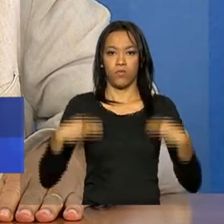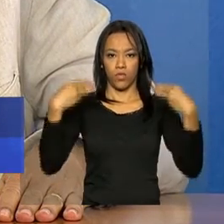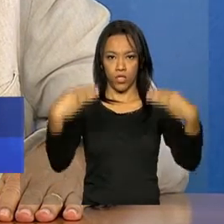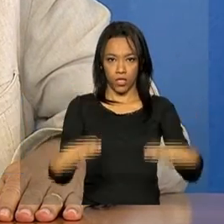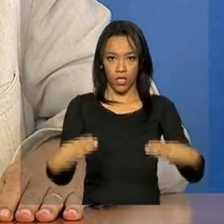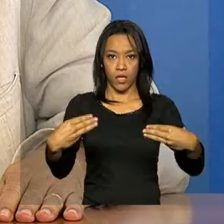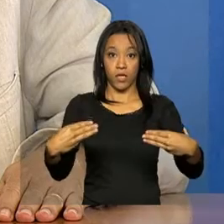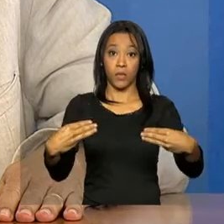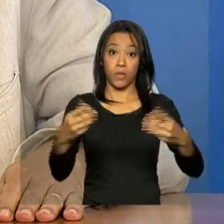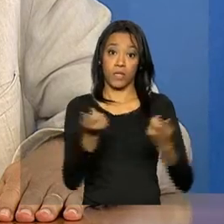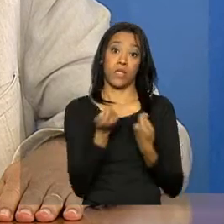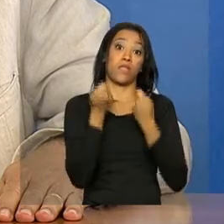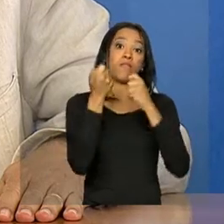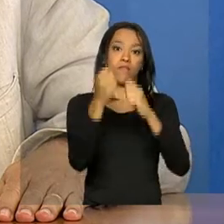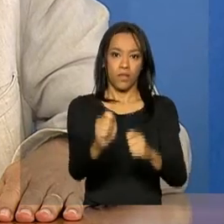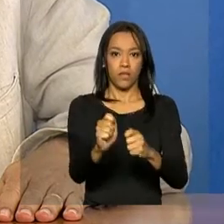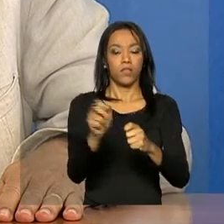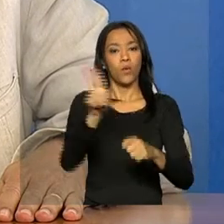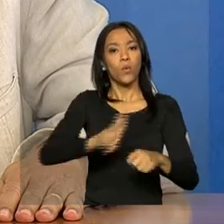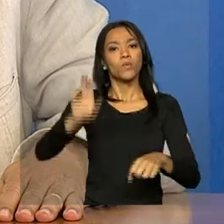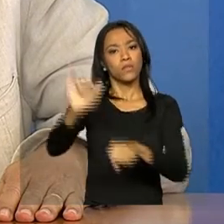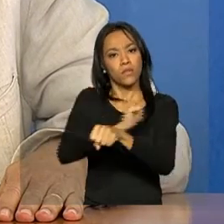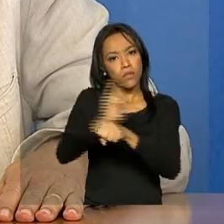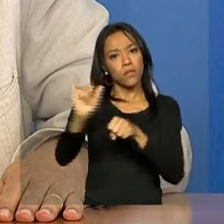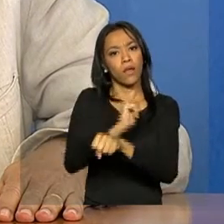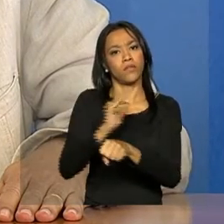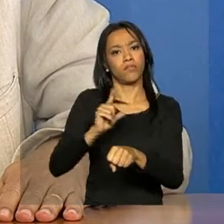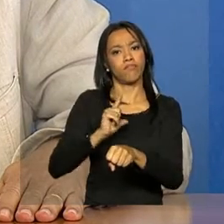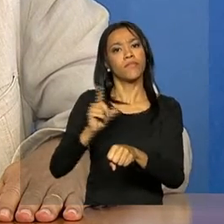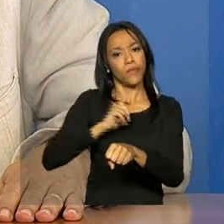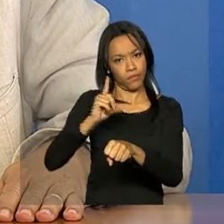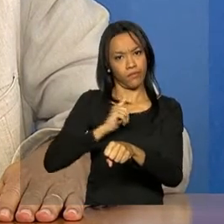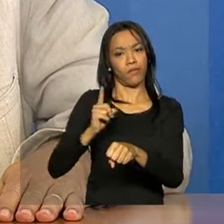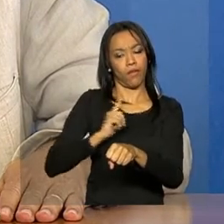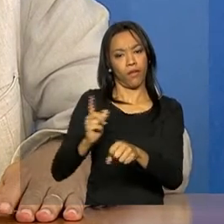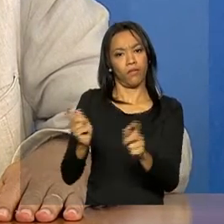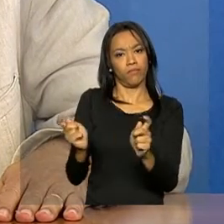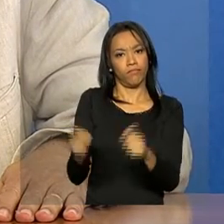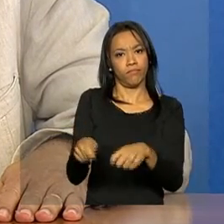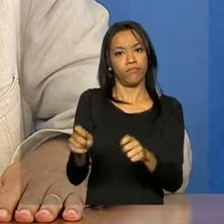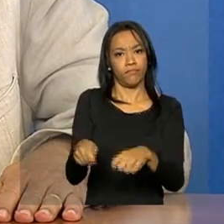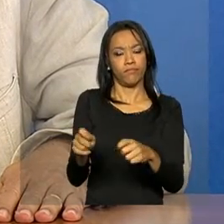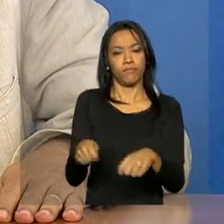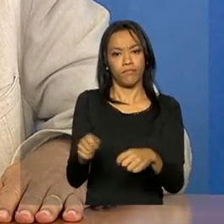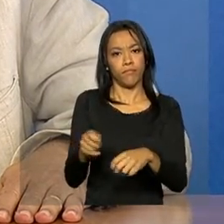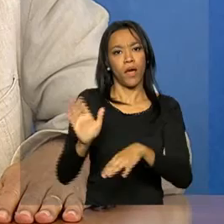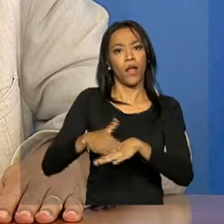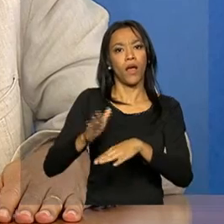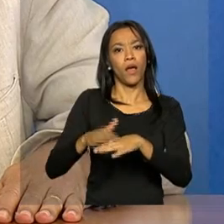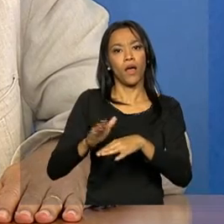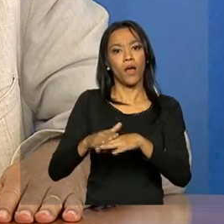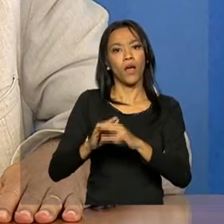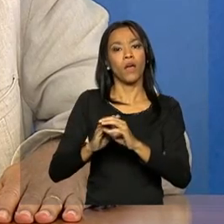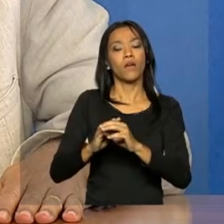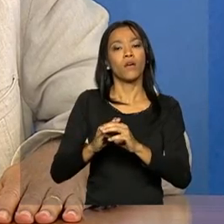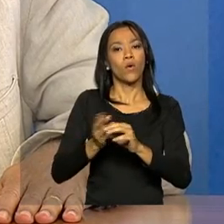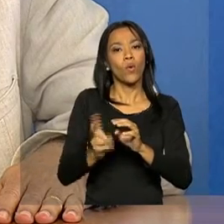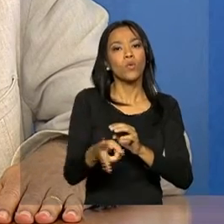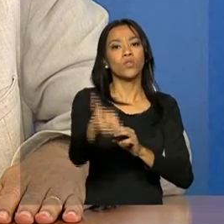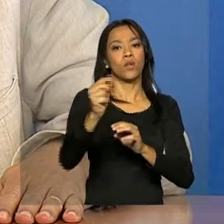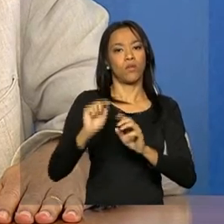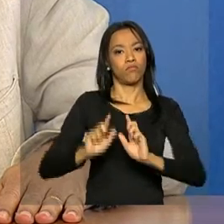usa os recursos que possui para cumprir as suas missões no